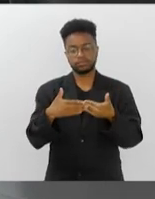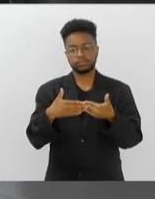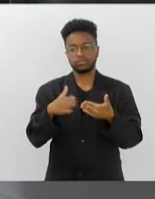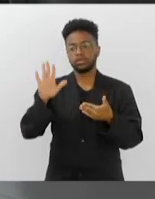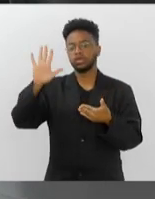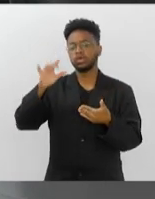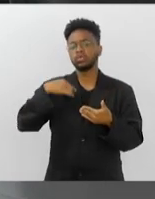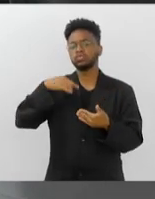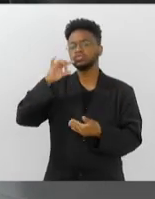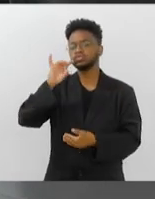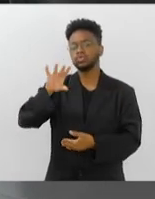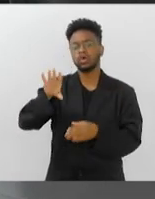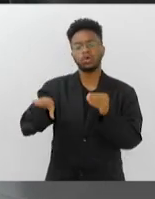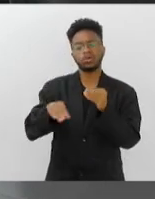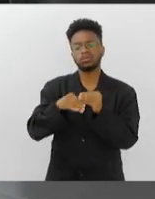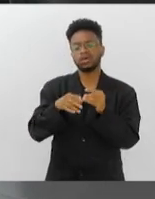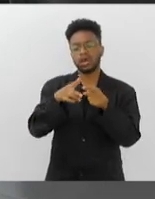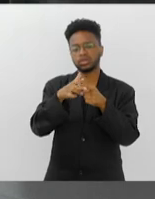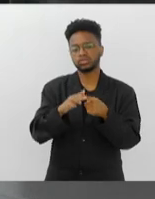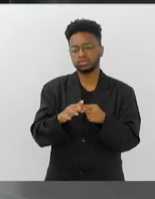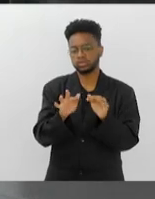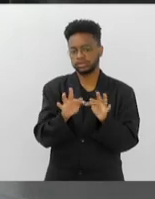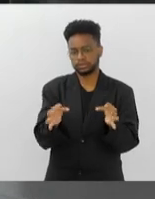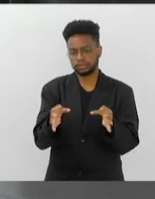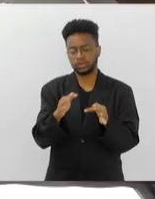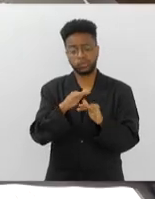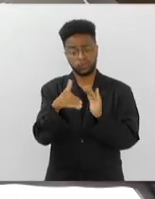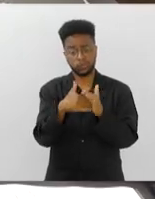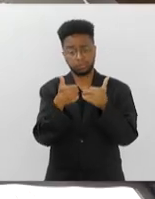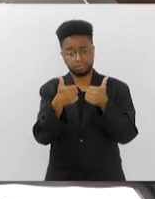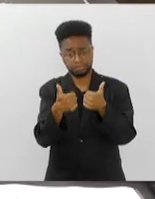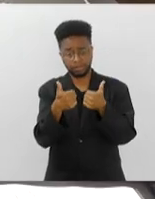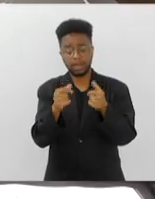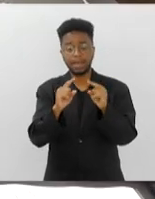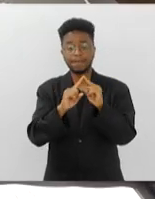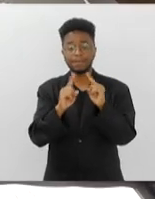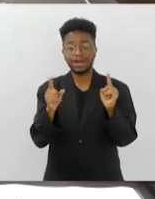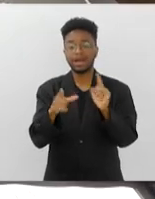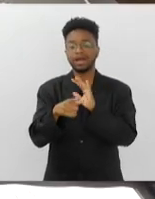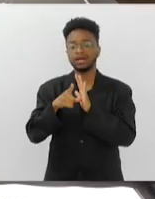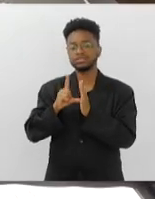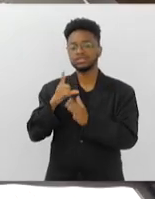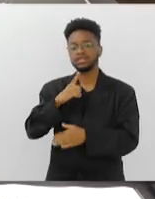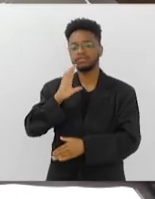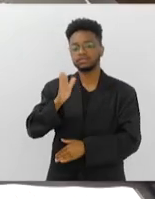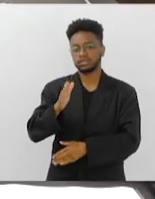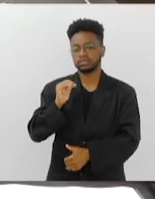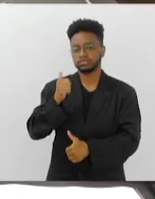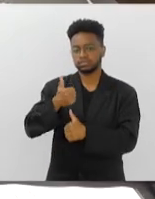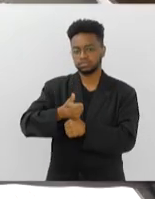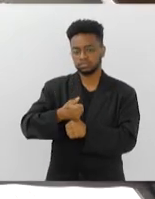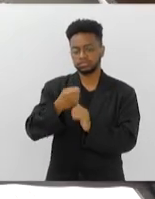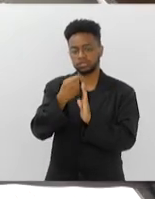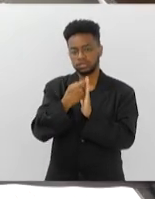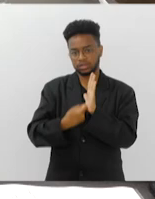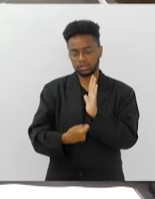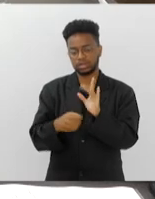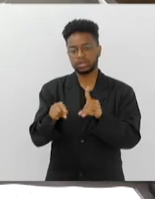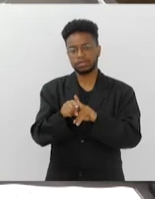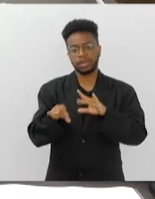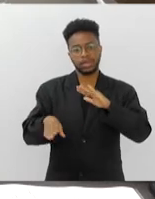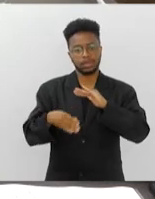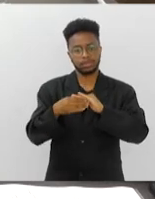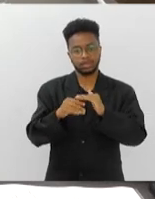um pequeno, ajuste, está tudo certo. É que, na verdade, como já houve um substitutivo, as emendas são ao